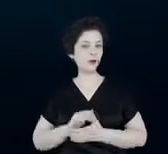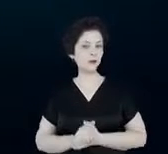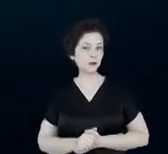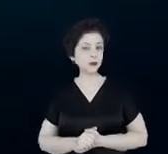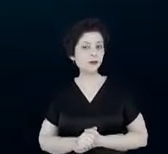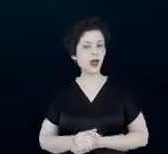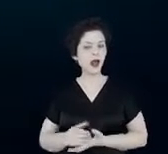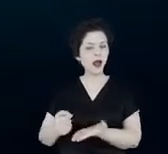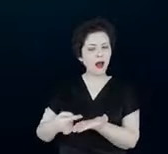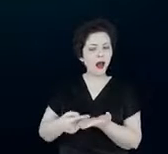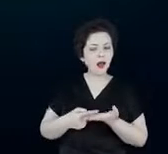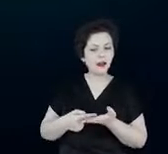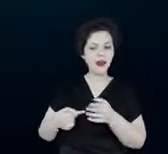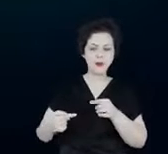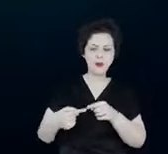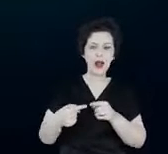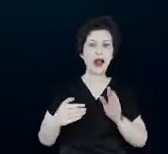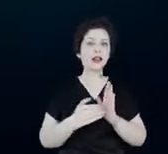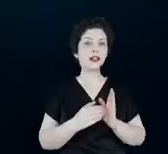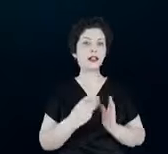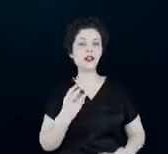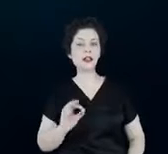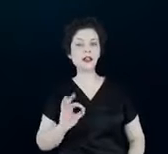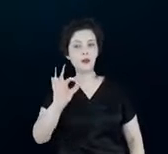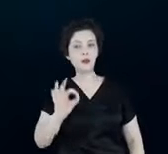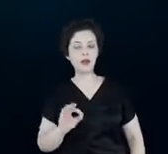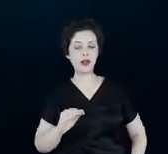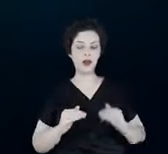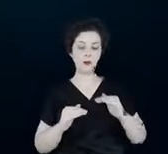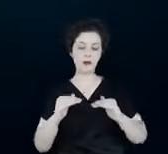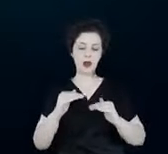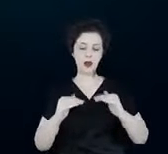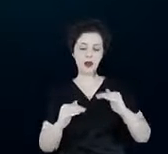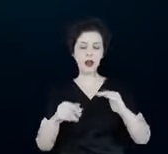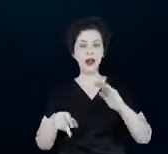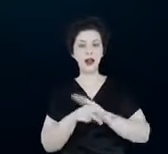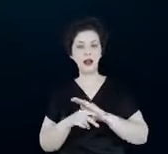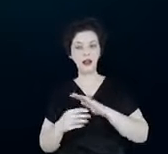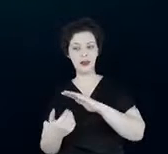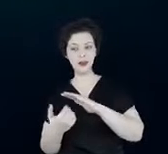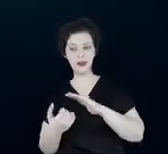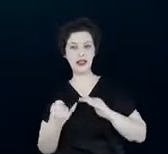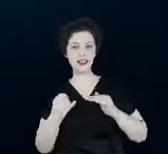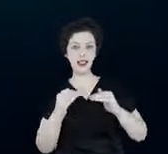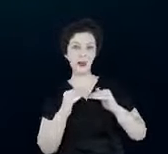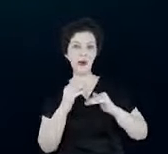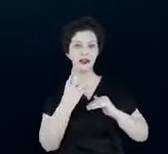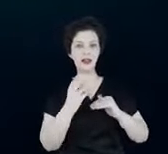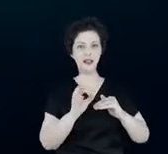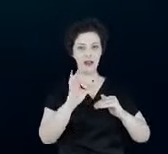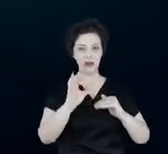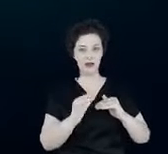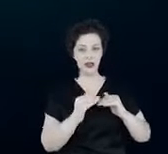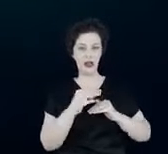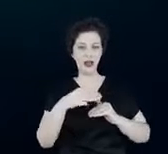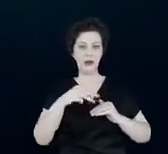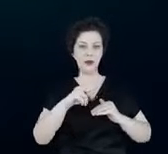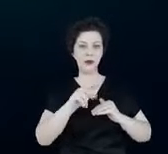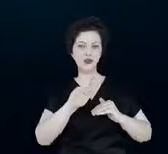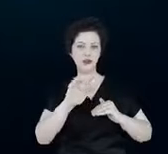alinhamento que é até trinta por cento de Margem da empresa qualquer coisa que for acima de 30 a margem